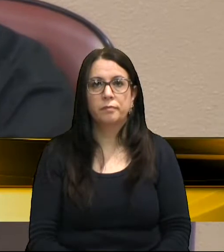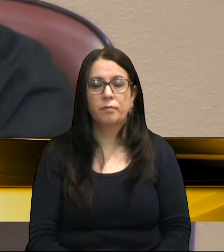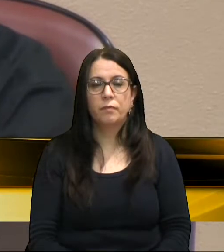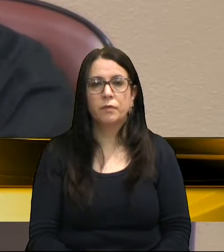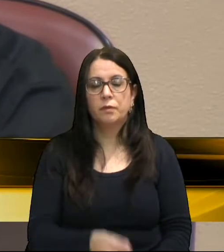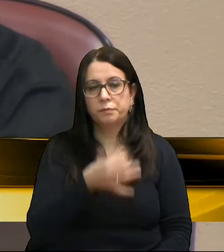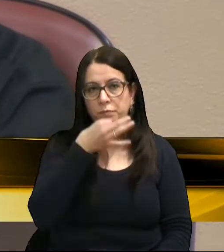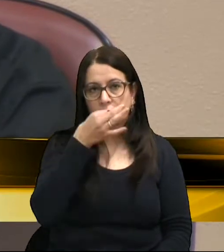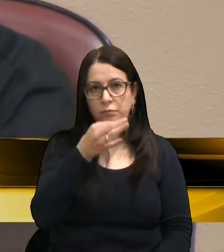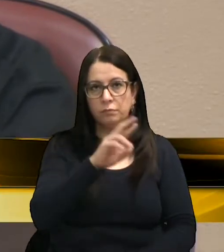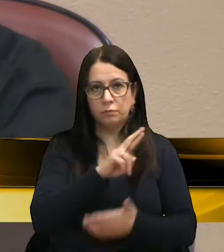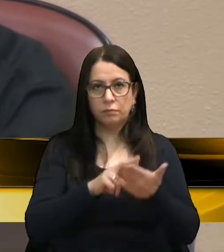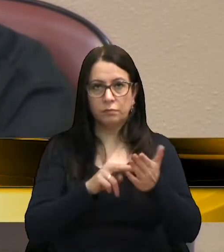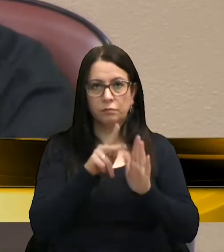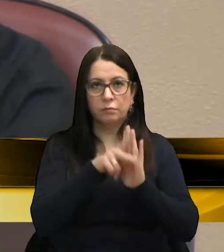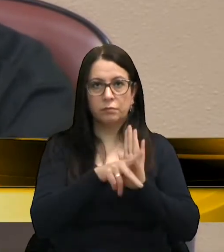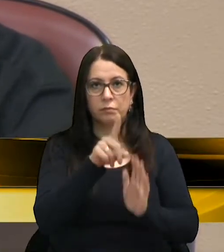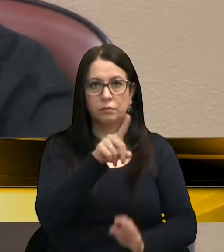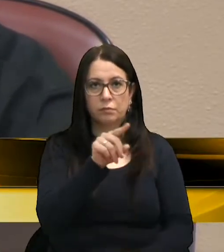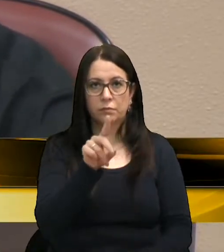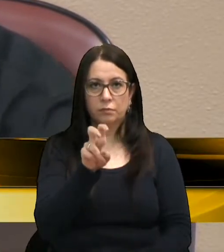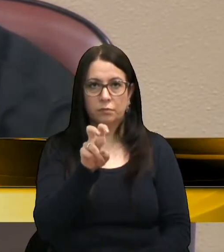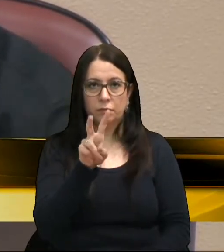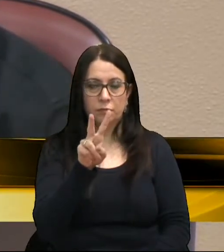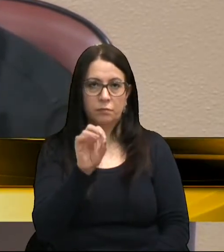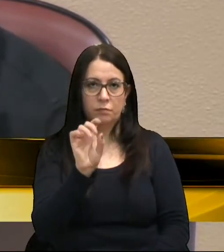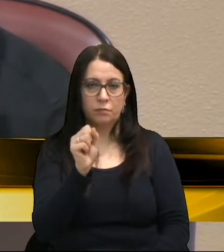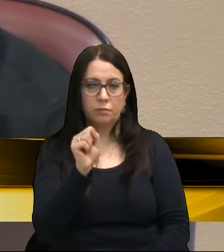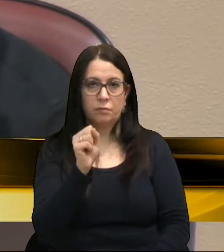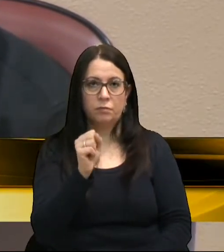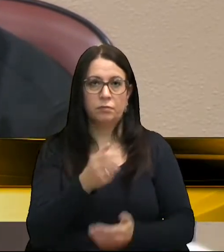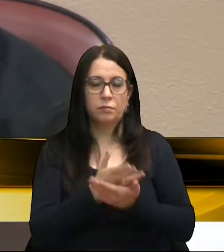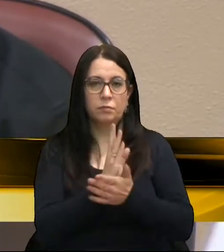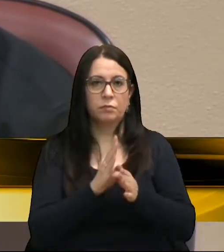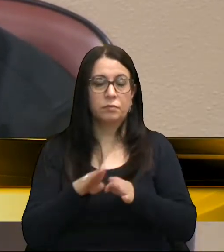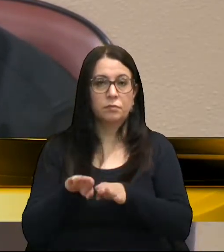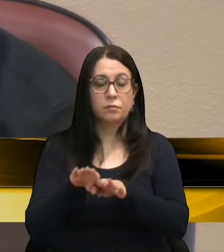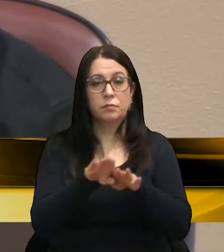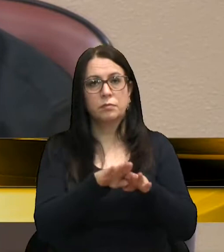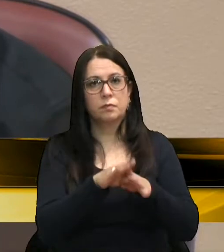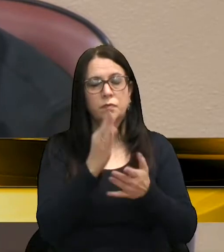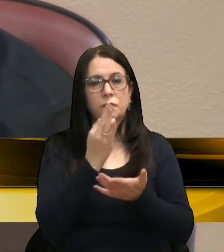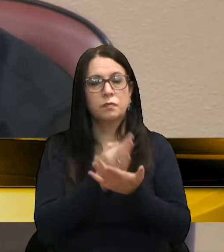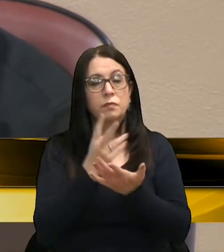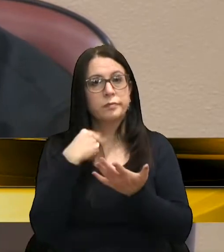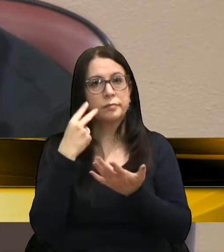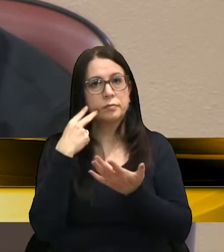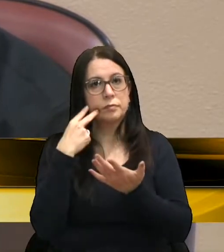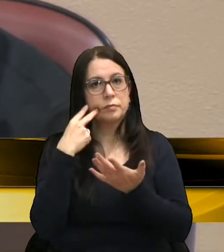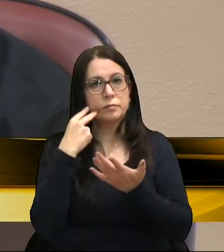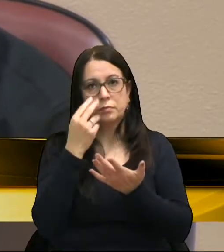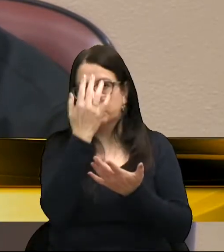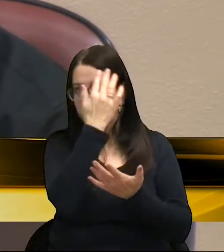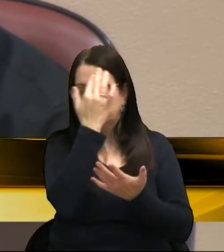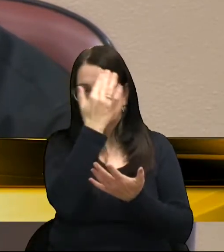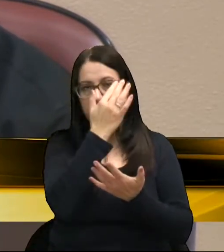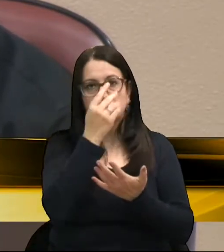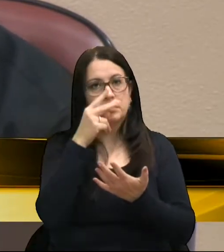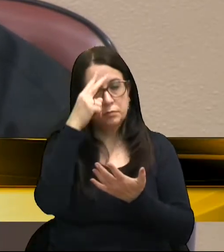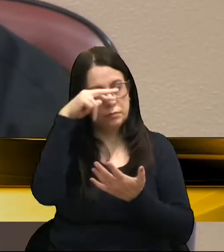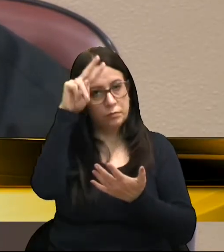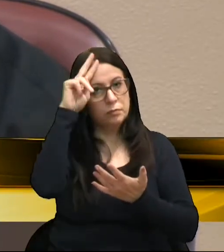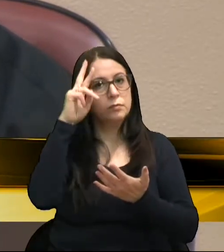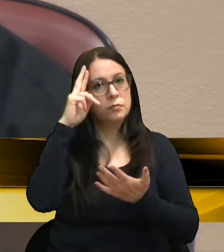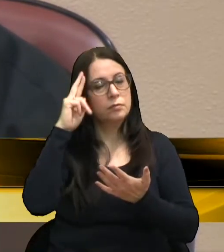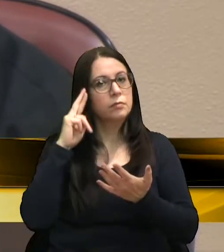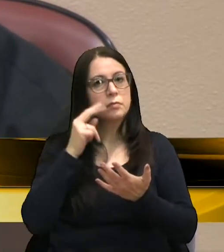Parecer de redação final do projeto de lei número 115/2018, aprovado por unanimidade, com ausência dos vereadores Adiló de Domênico, Edson da Rosa, Rafael